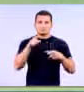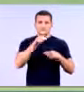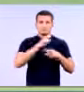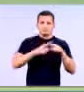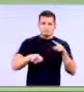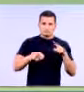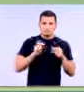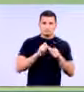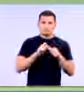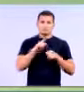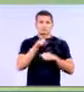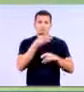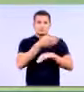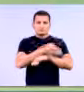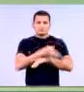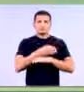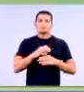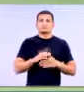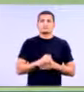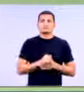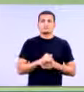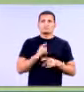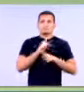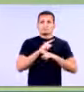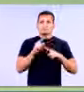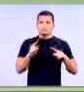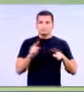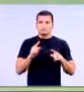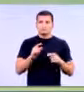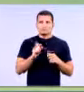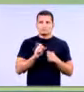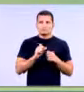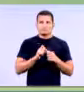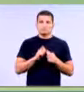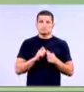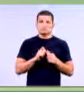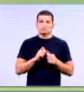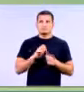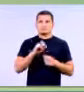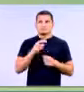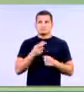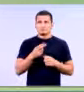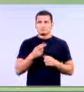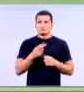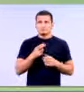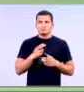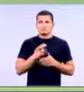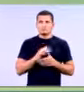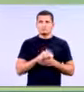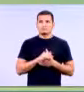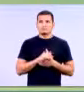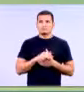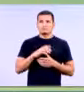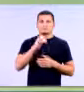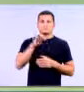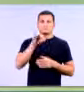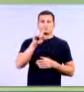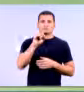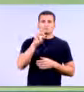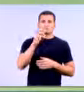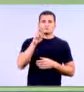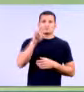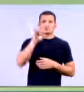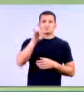permissão de acesso. Não desenvolver ou fomentar ou promover discriminação de